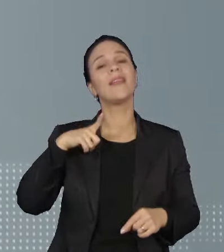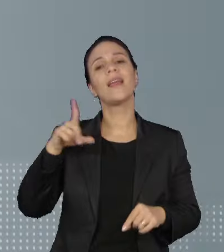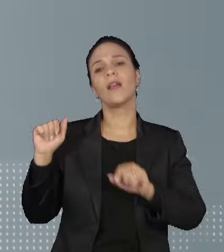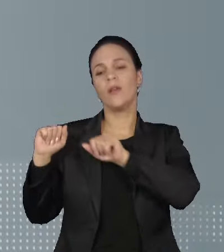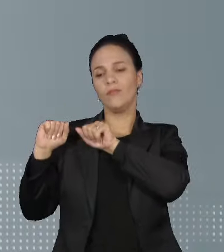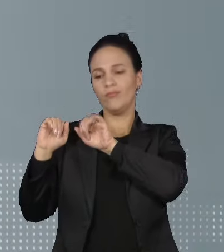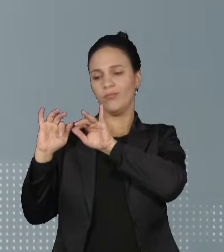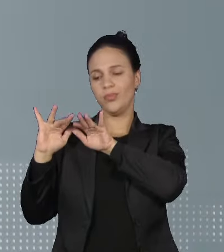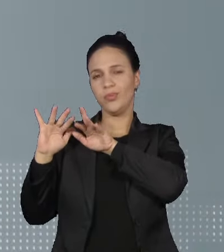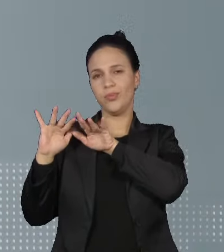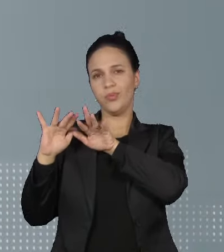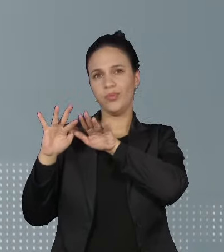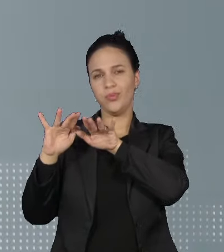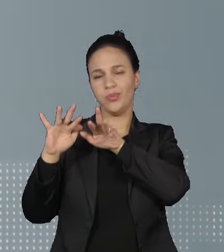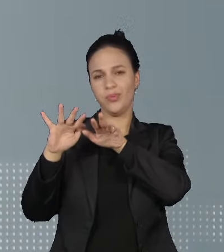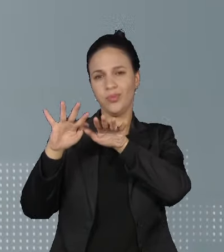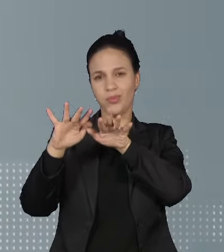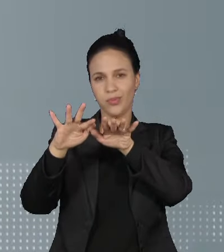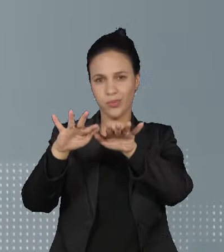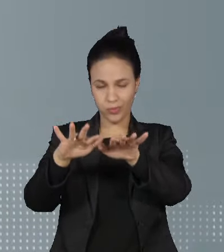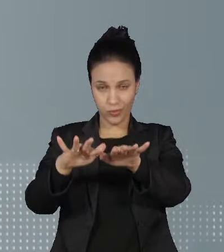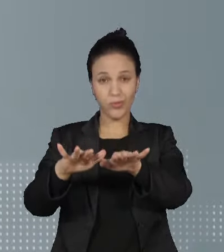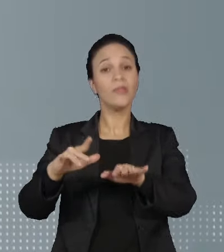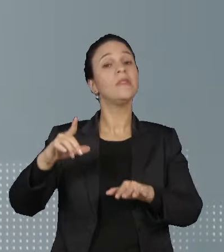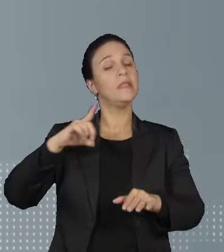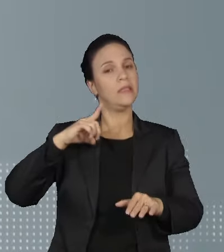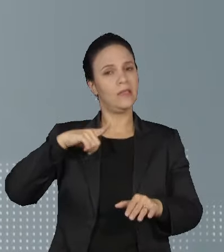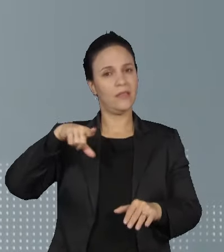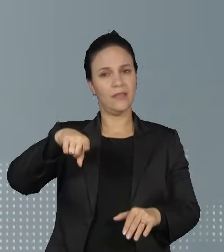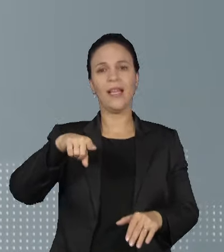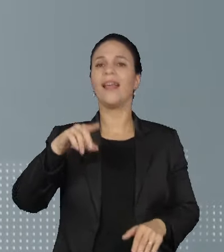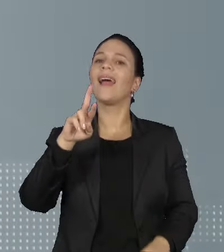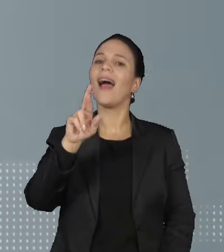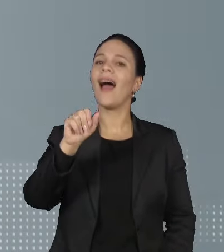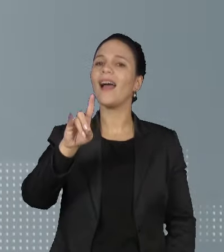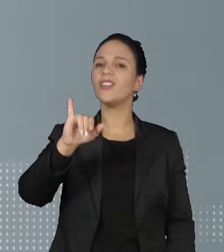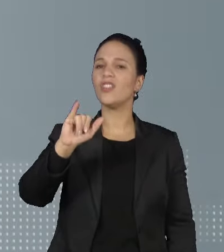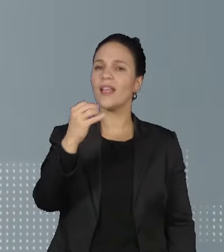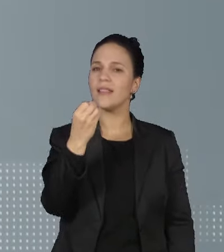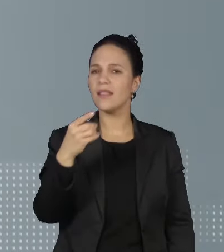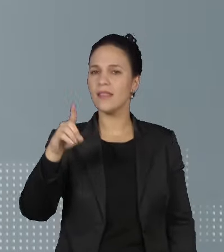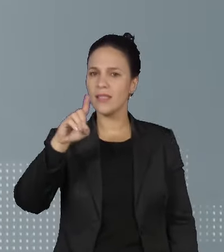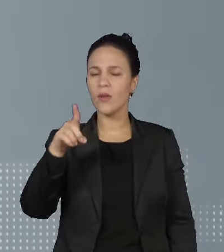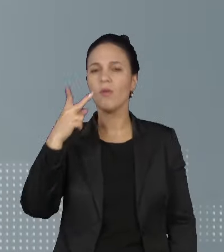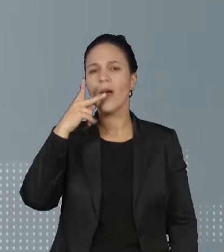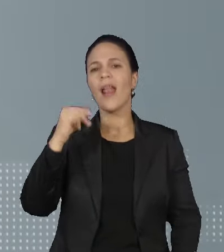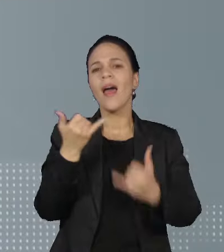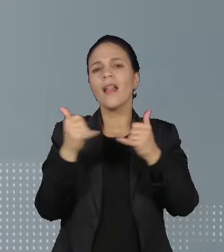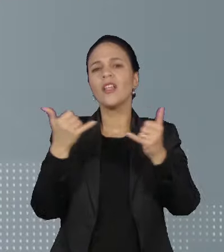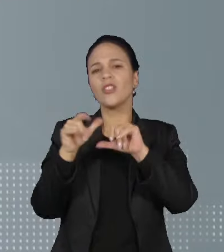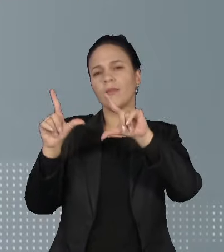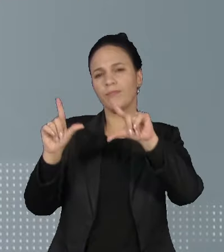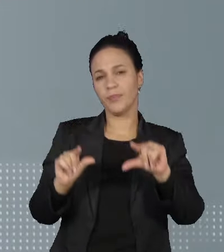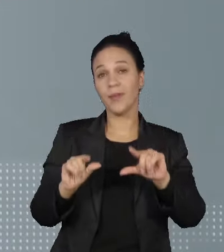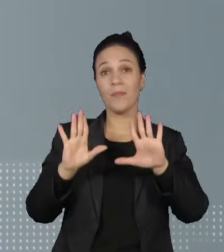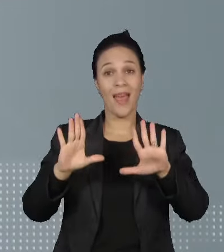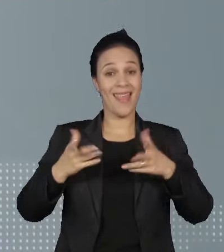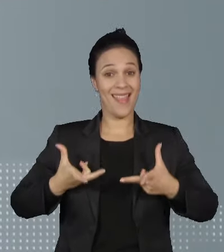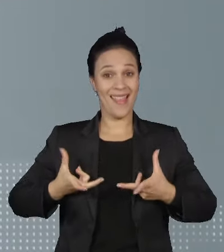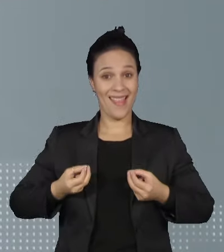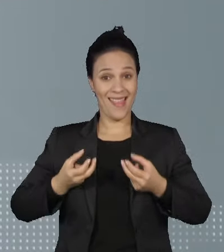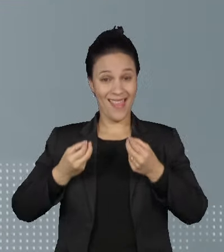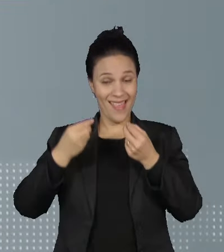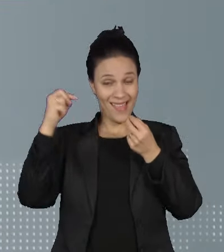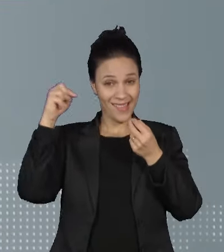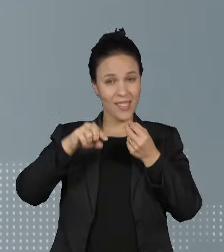de radiofrequência e emitem radiação não ionizante, que é um tipo com baixa energia. Já o câncer está